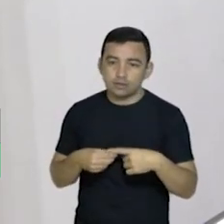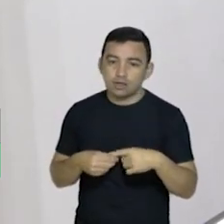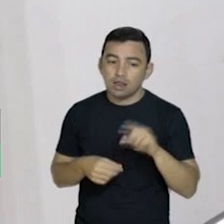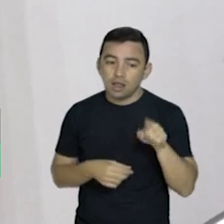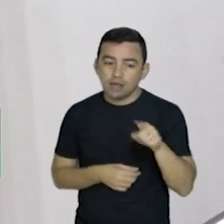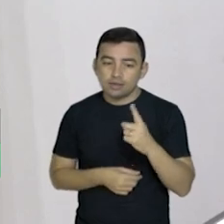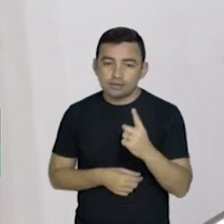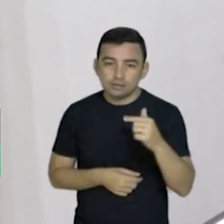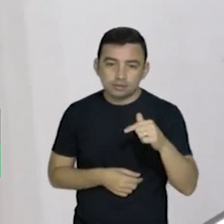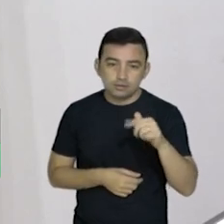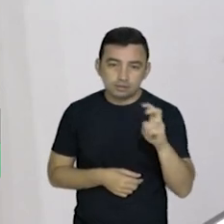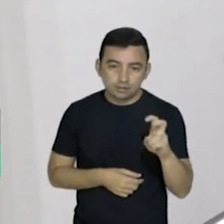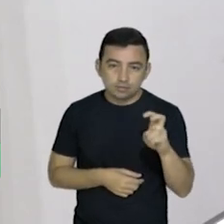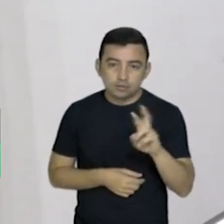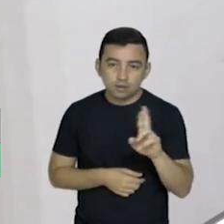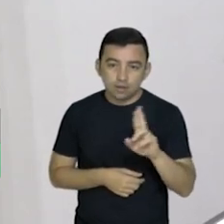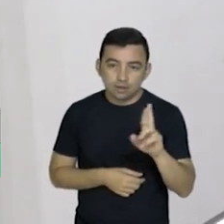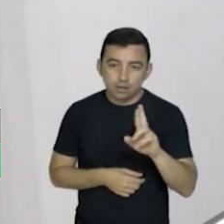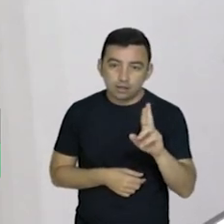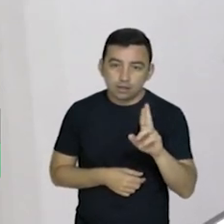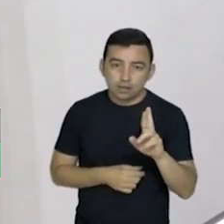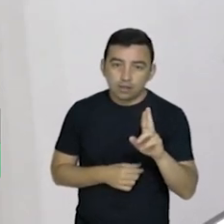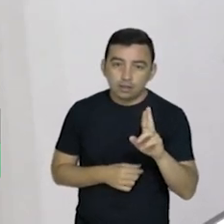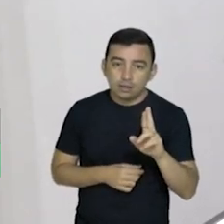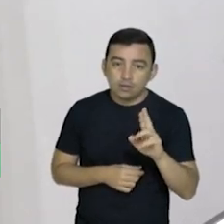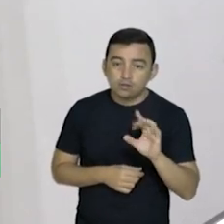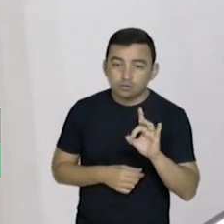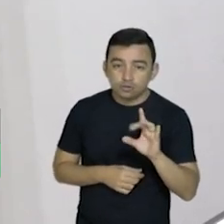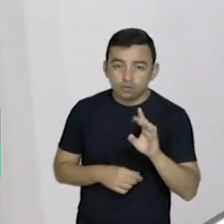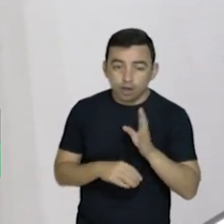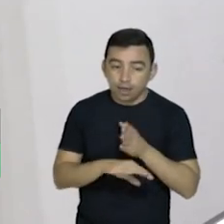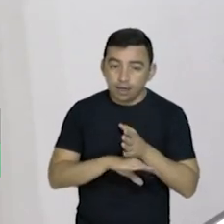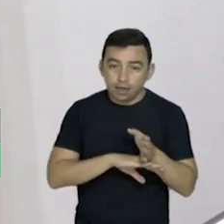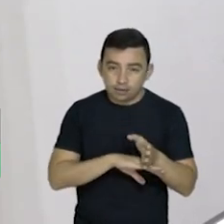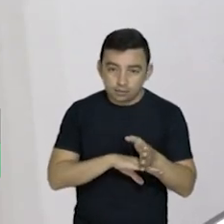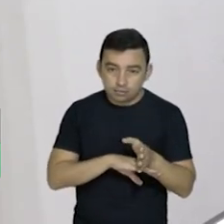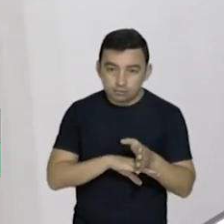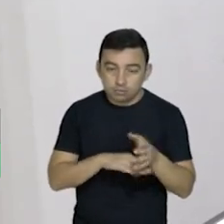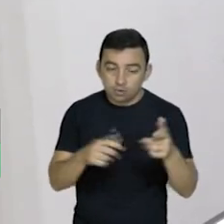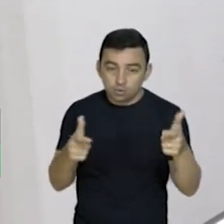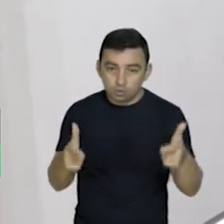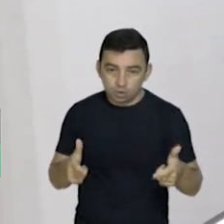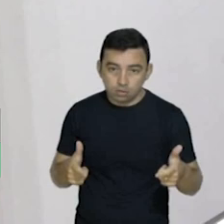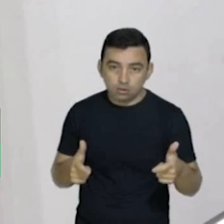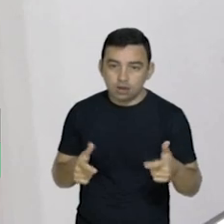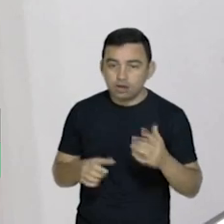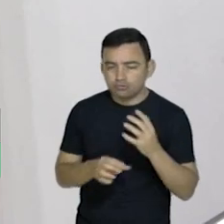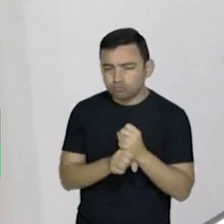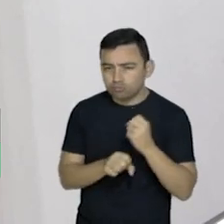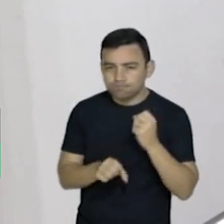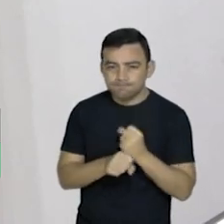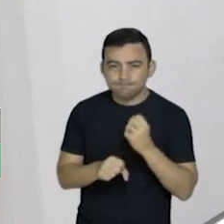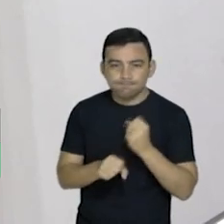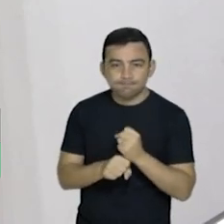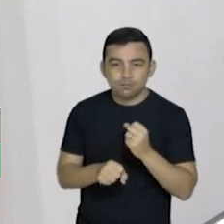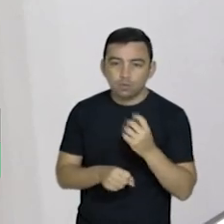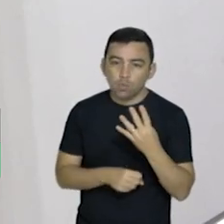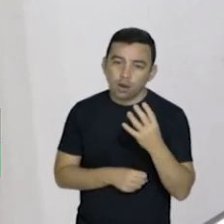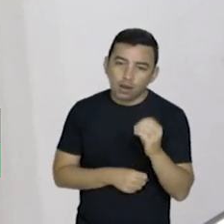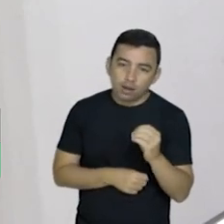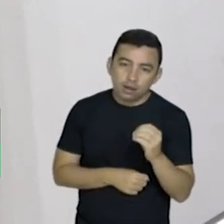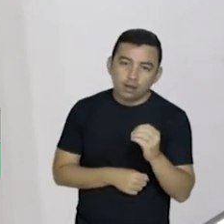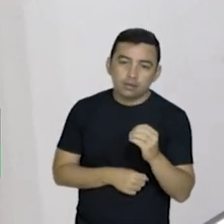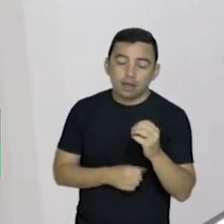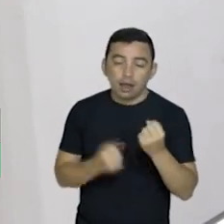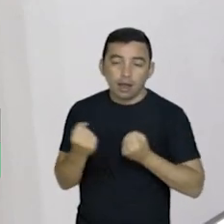175 reais simplesmente pela entrada do automóvel no pátio e Vai somando as diárias r$ 40 para